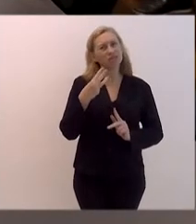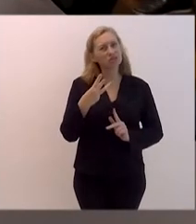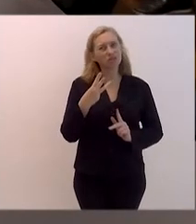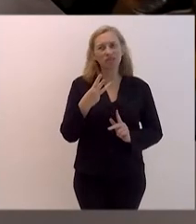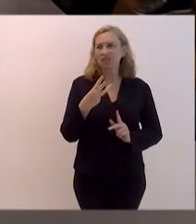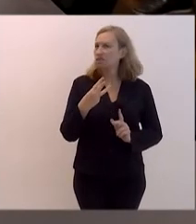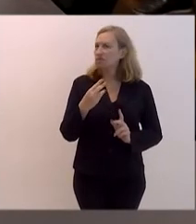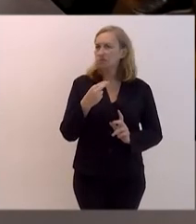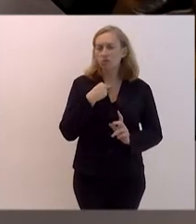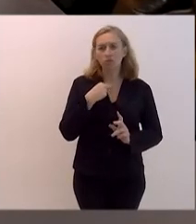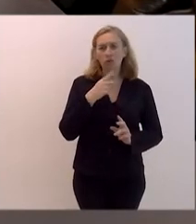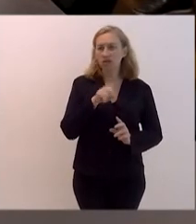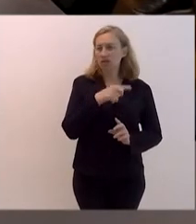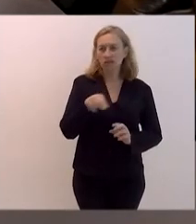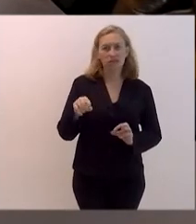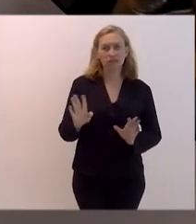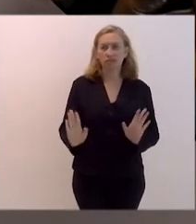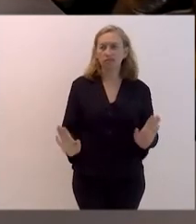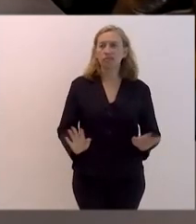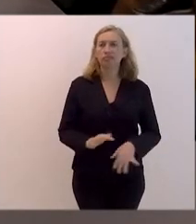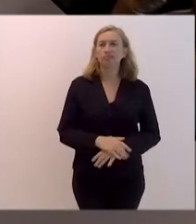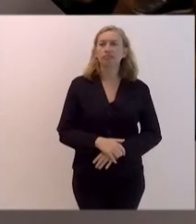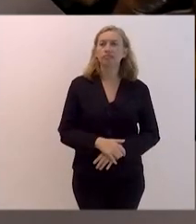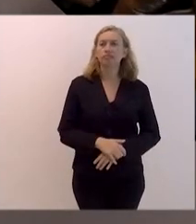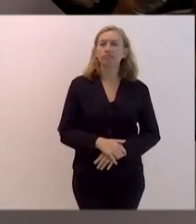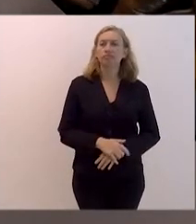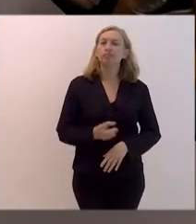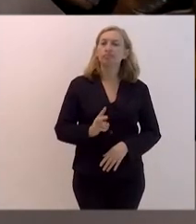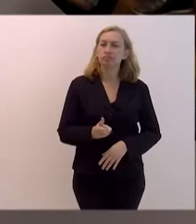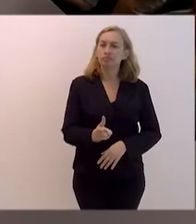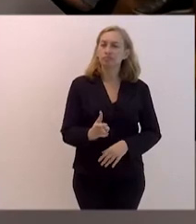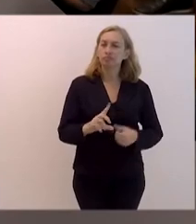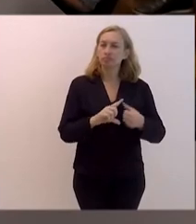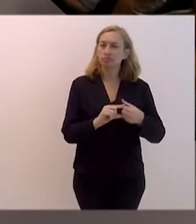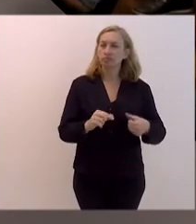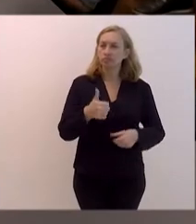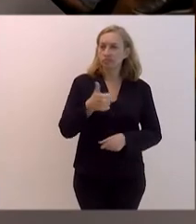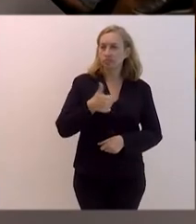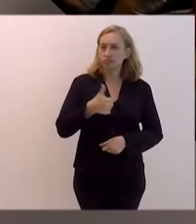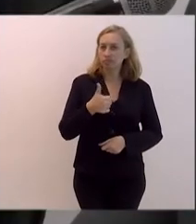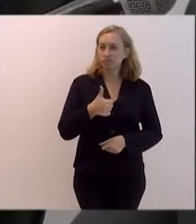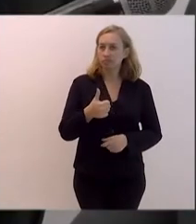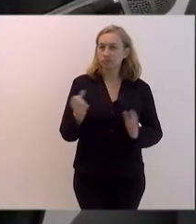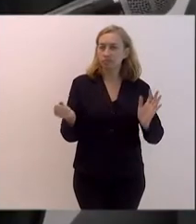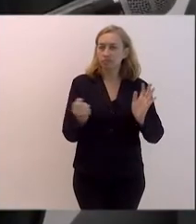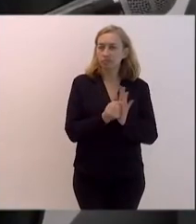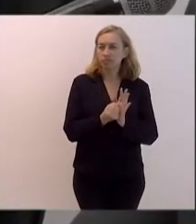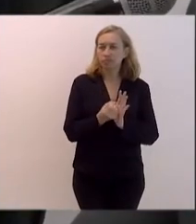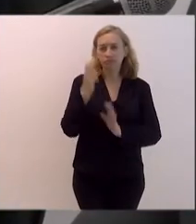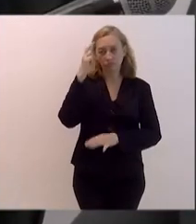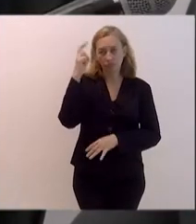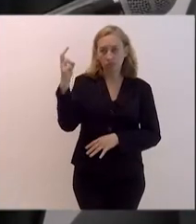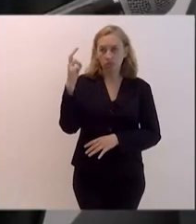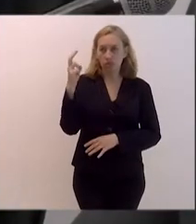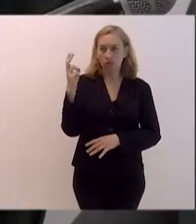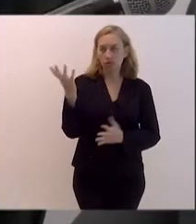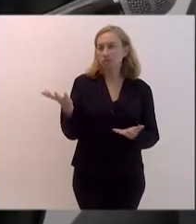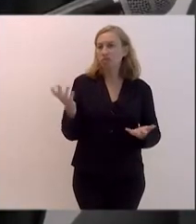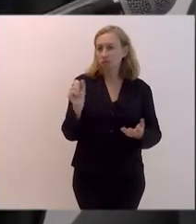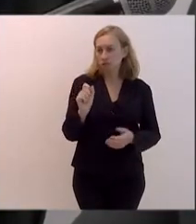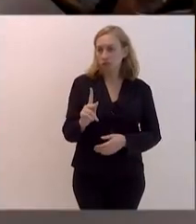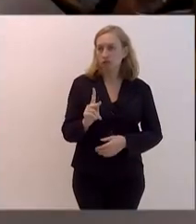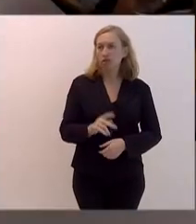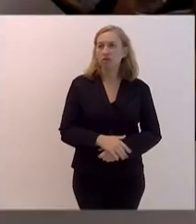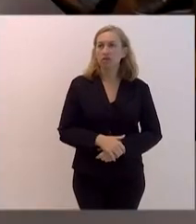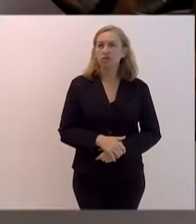sem dúvida. Não. Excelente. Entendeu? Bora. Eu mantenho o artigo 1º, fica declarado como patrimônio cultural e material. Se okay. Vossa Excelência ou